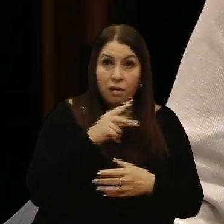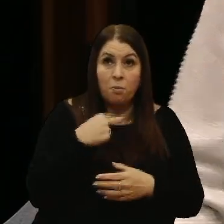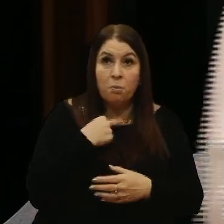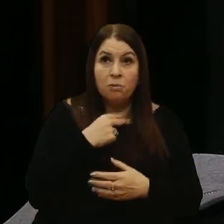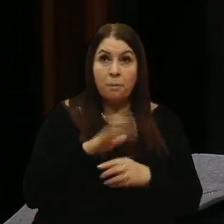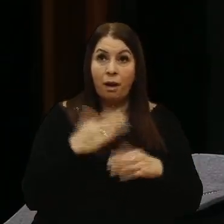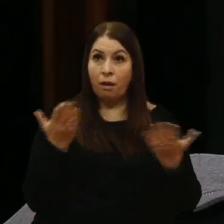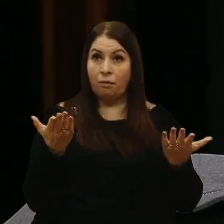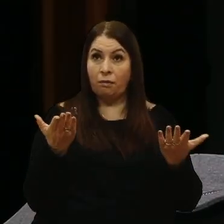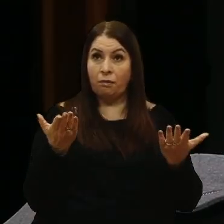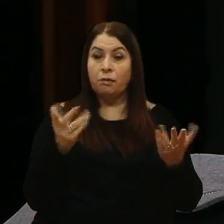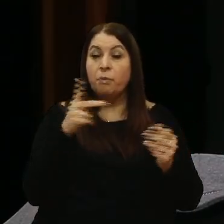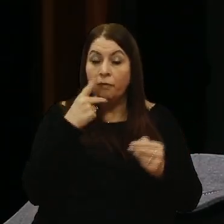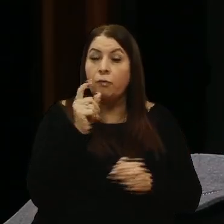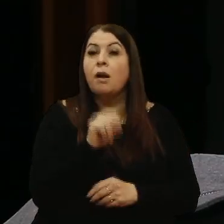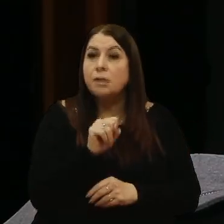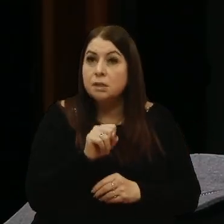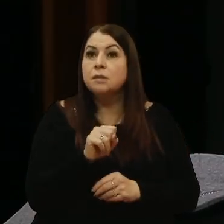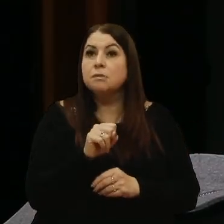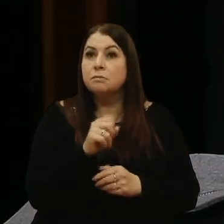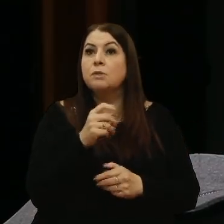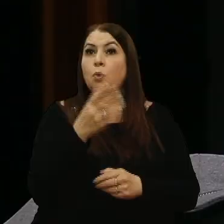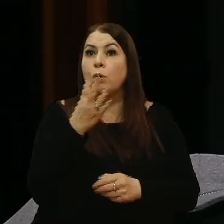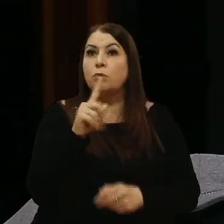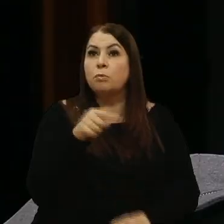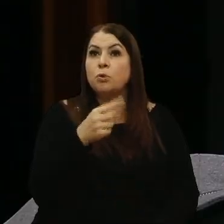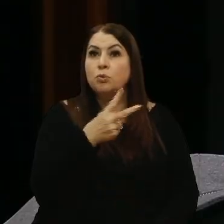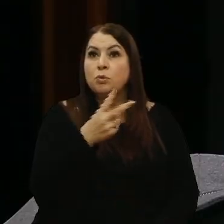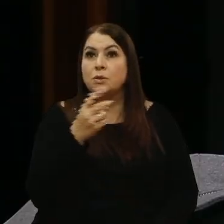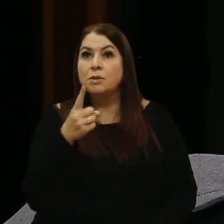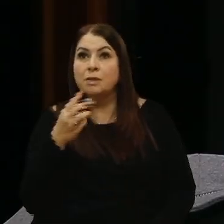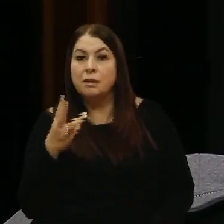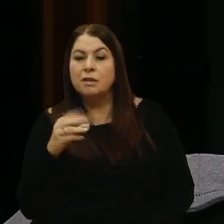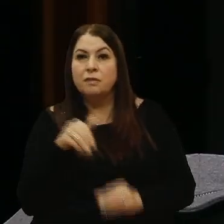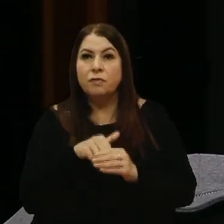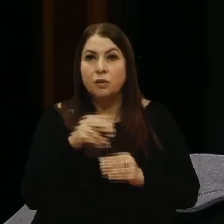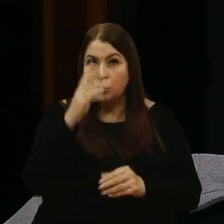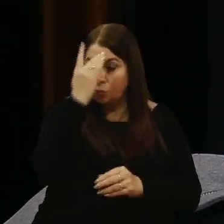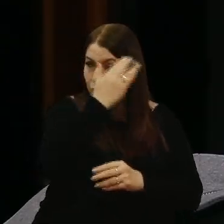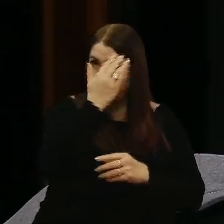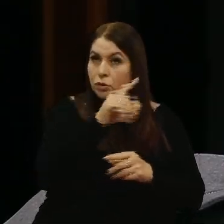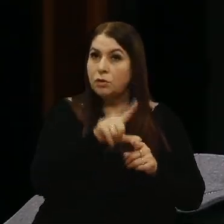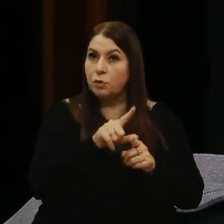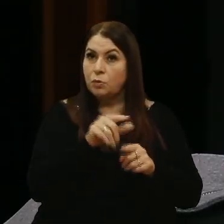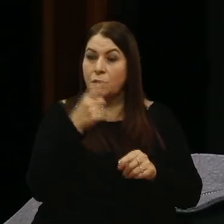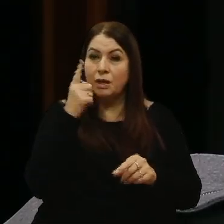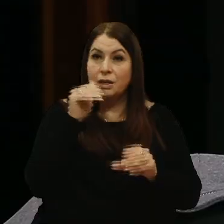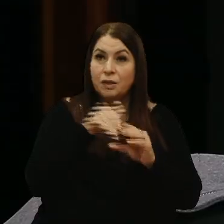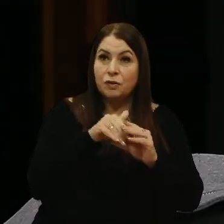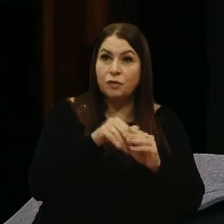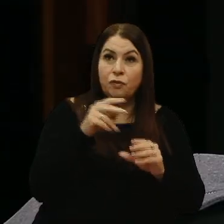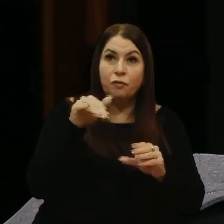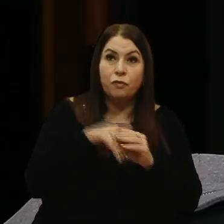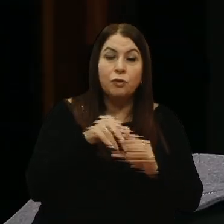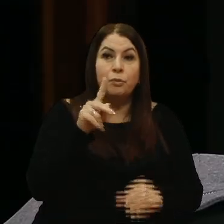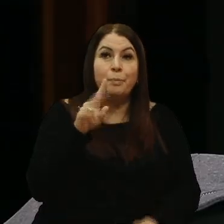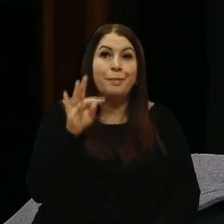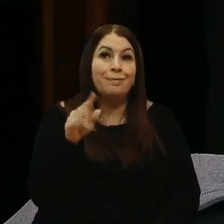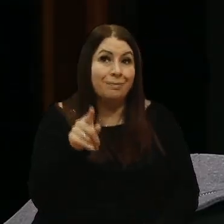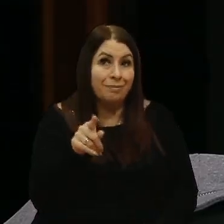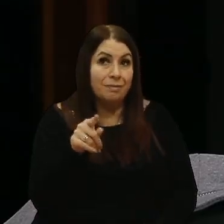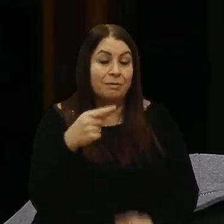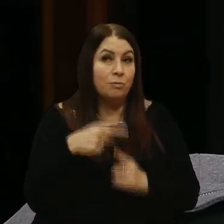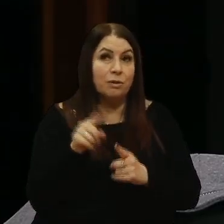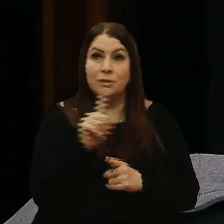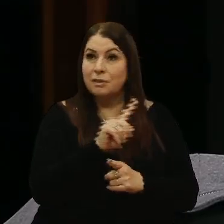podemos mais. Mas vamos falar. Tem 4.213 votos. O Adiló se elegeu com os votos do PT. Porque